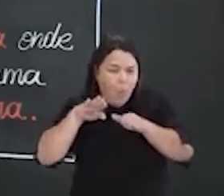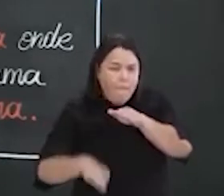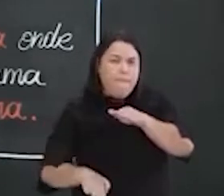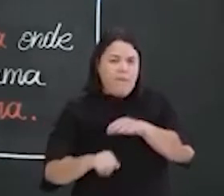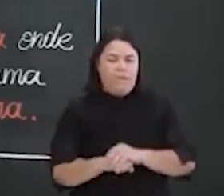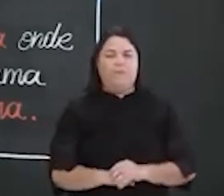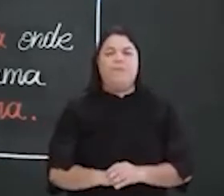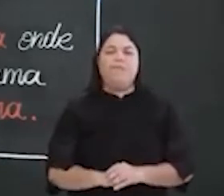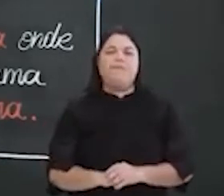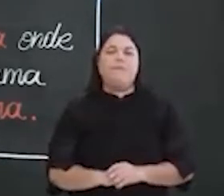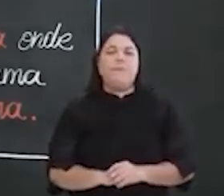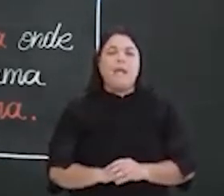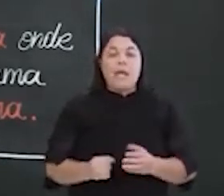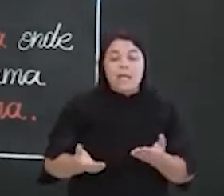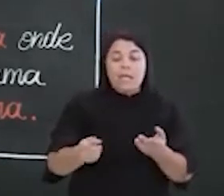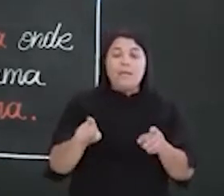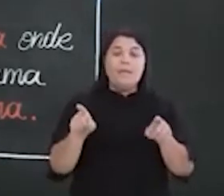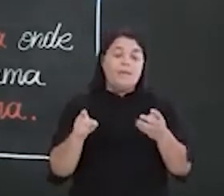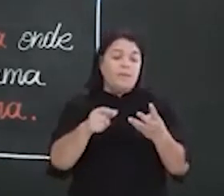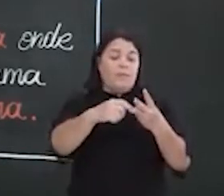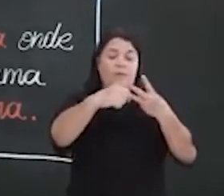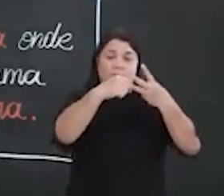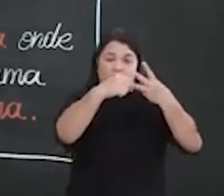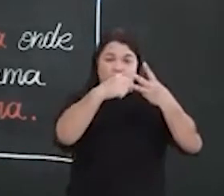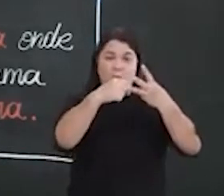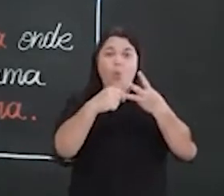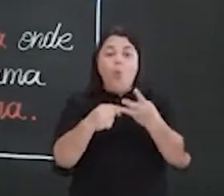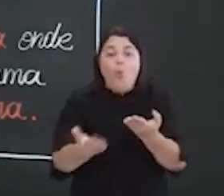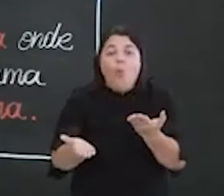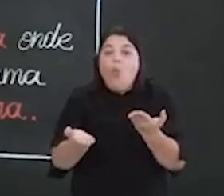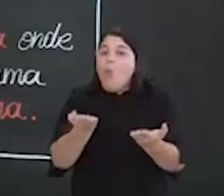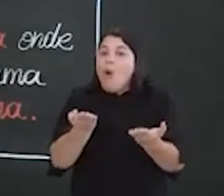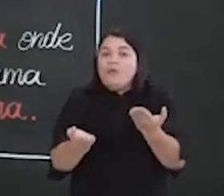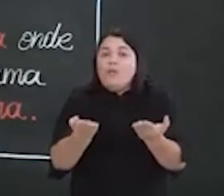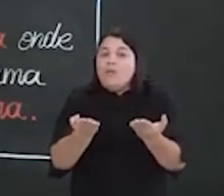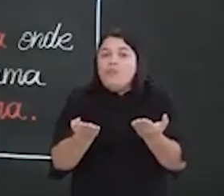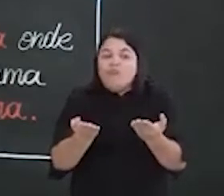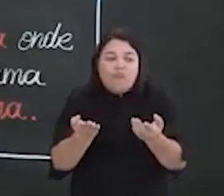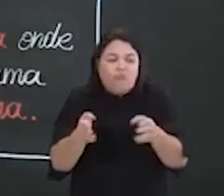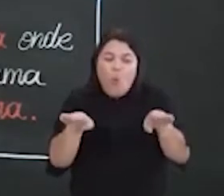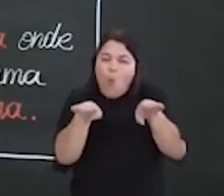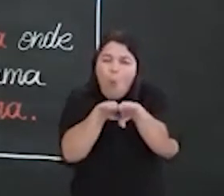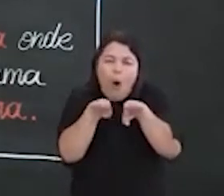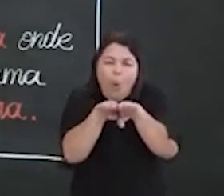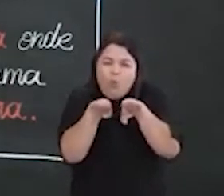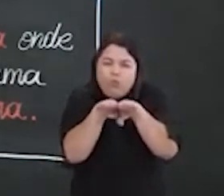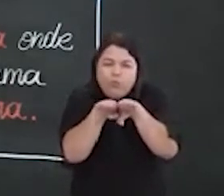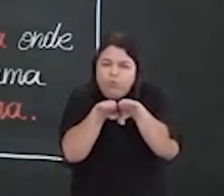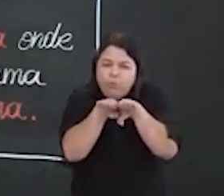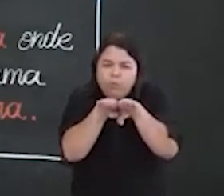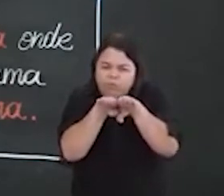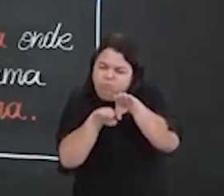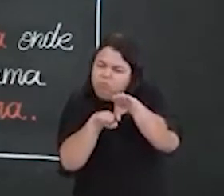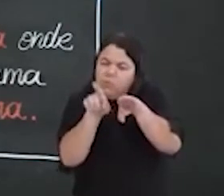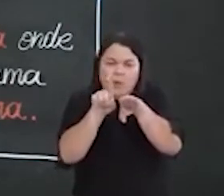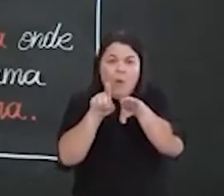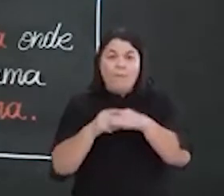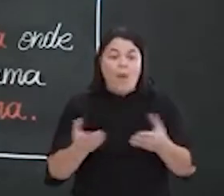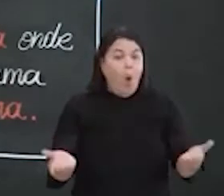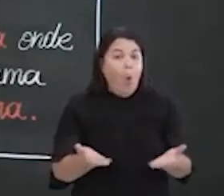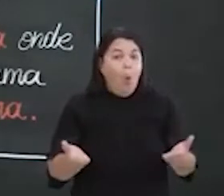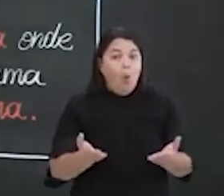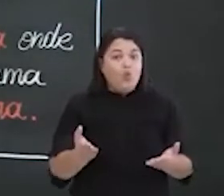ajudar. O comparativo de igualdade, ó, ele coloca os dois elementos nas mesmas condições. Hoje o dia está